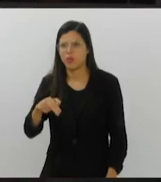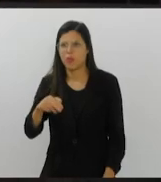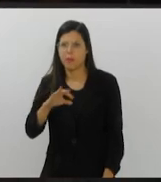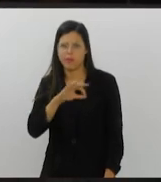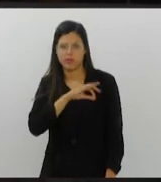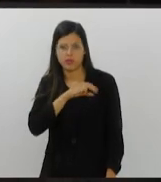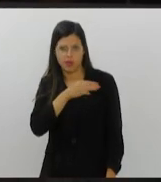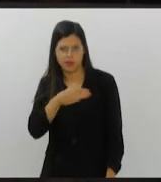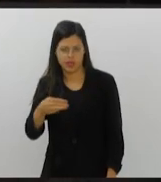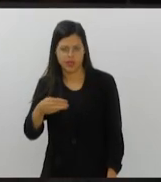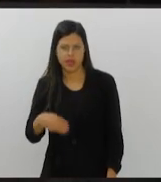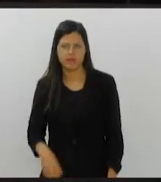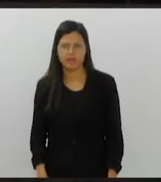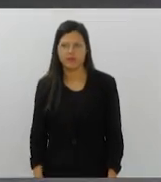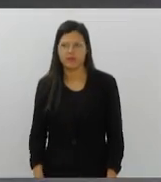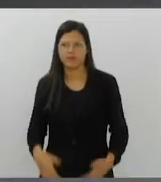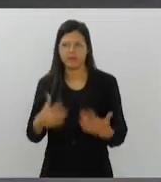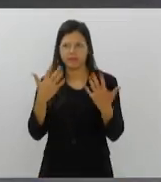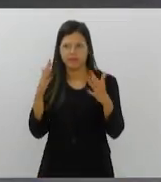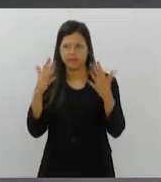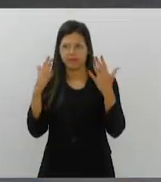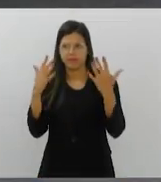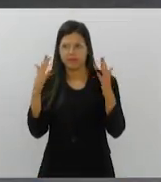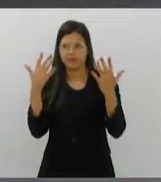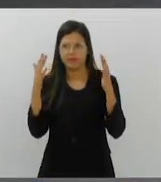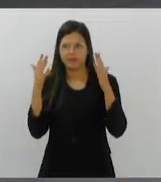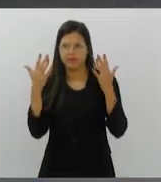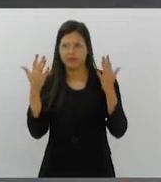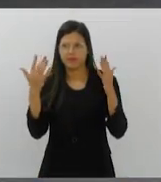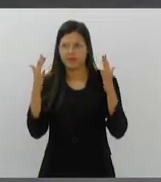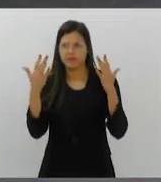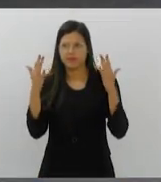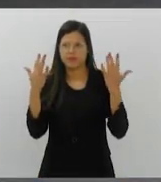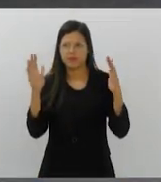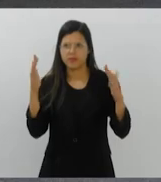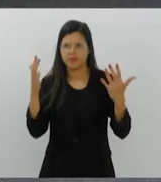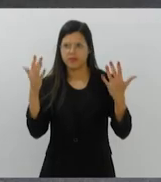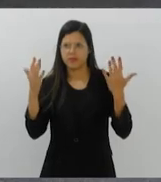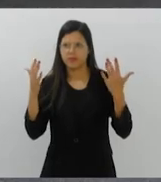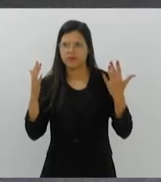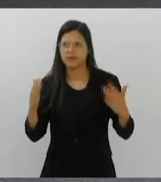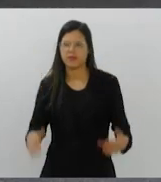policial militar. Aplausos, gente. Vamos bater palma.